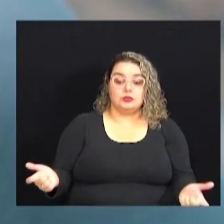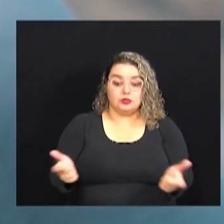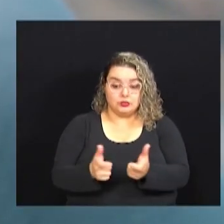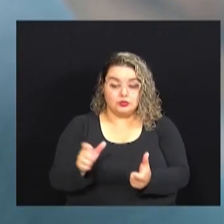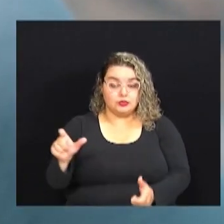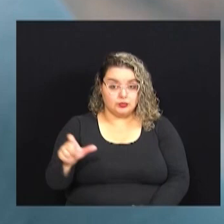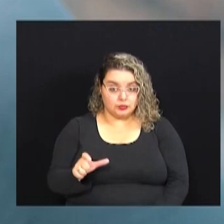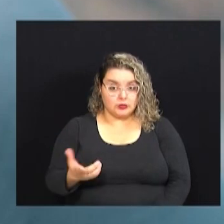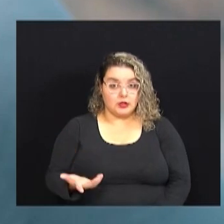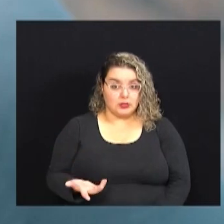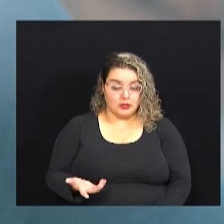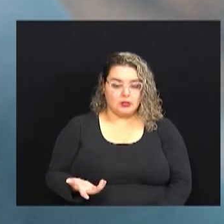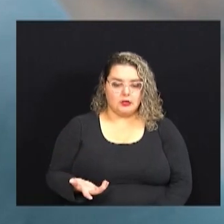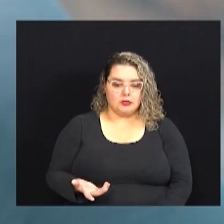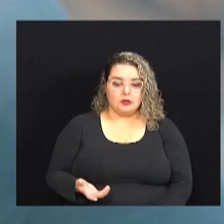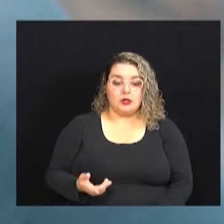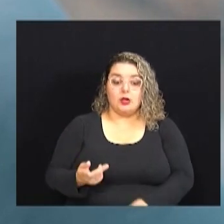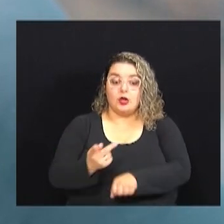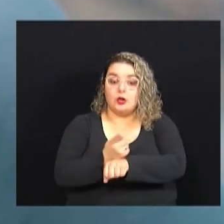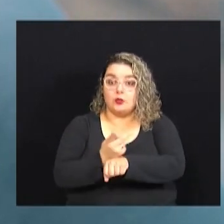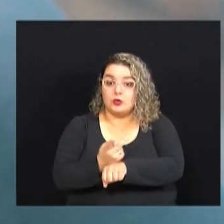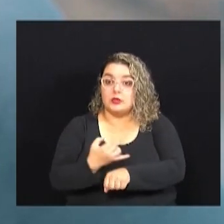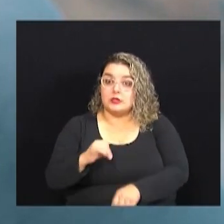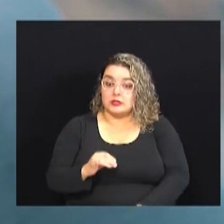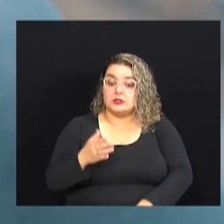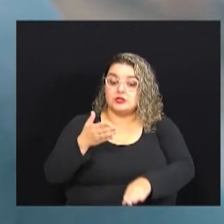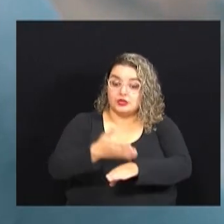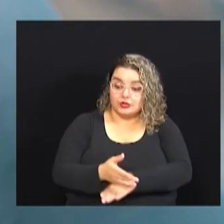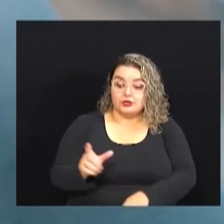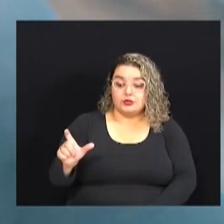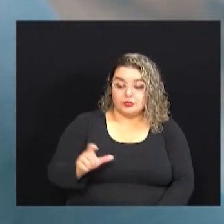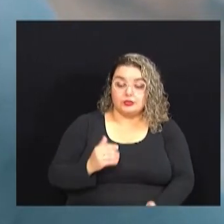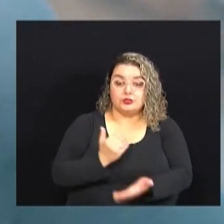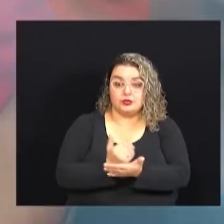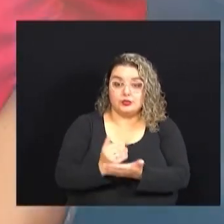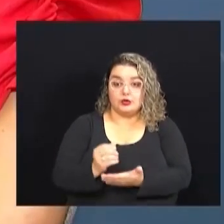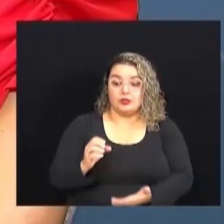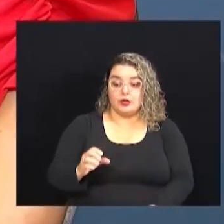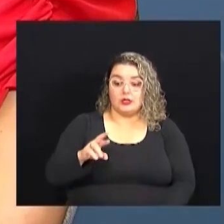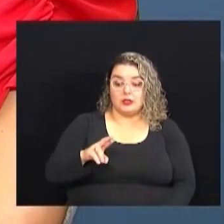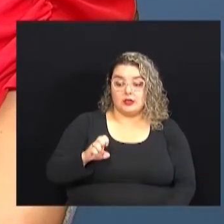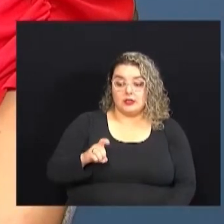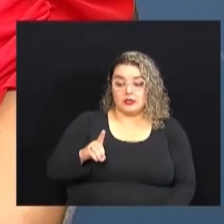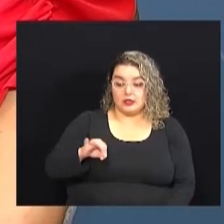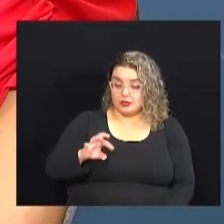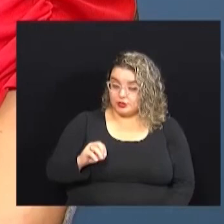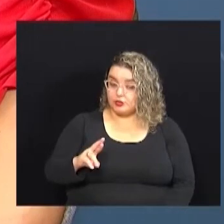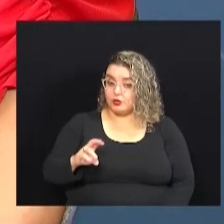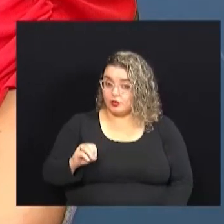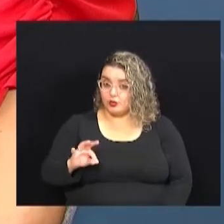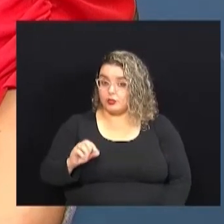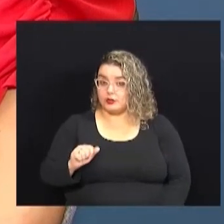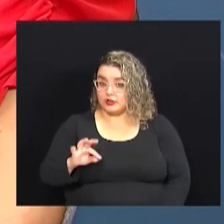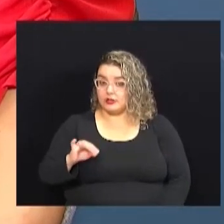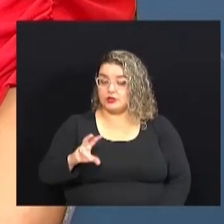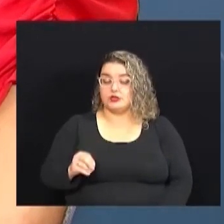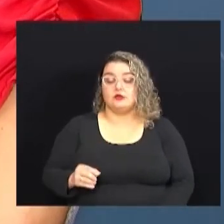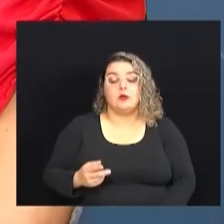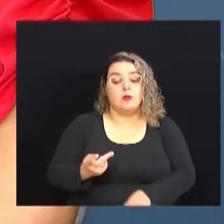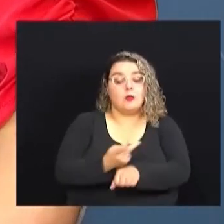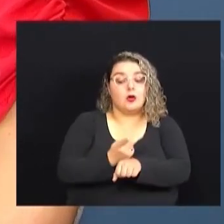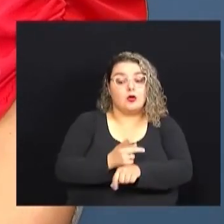os gastos no cartão de crédito e também busque, se você já entrou no crédito rotativo, né, busque meios mais baratos aí de crédito que não